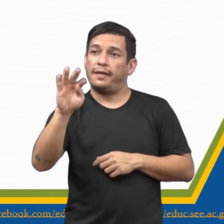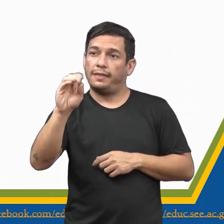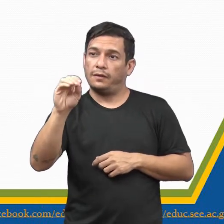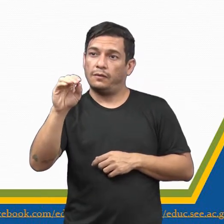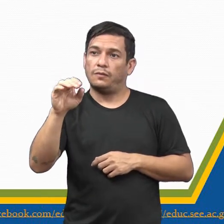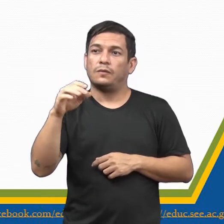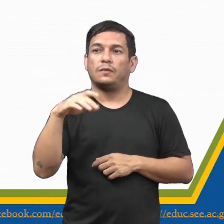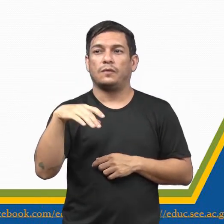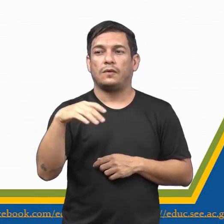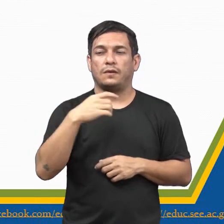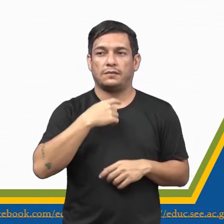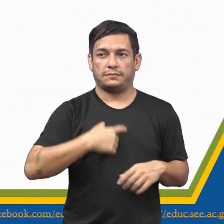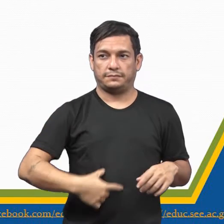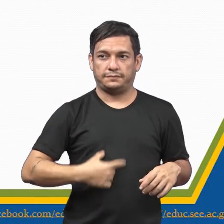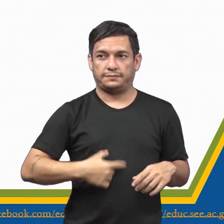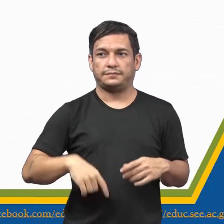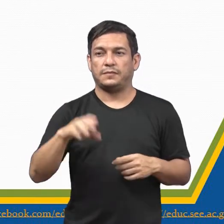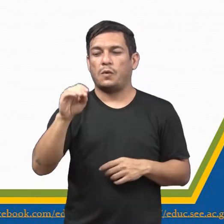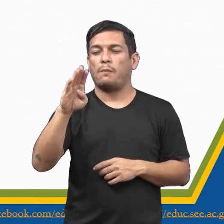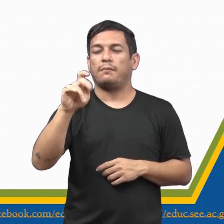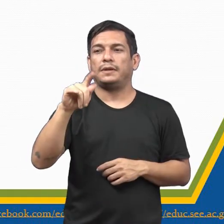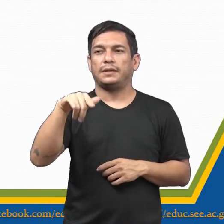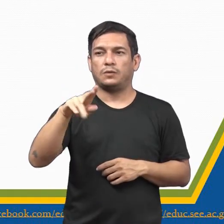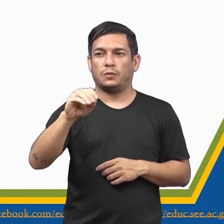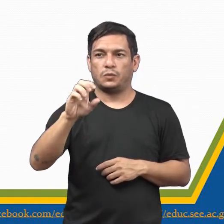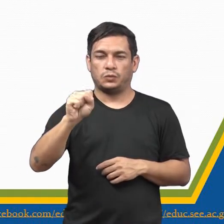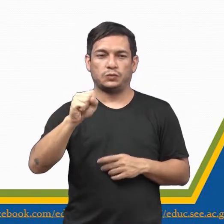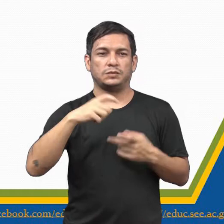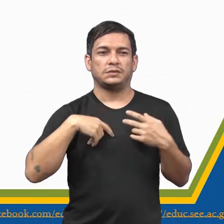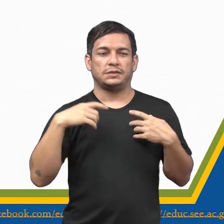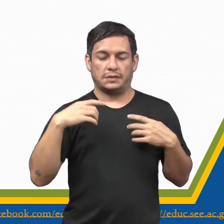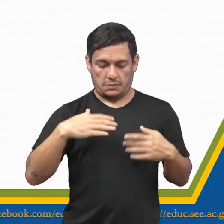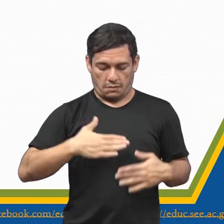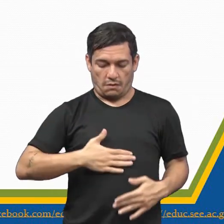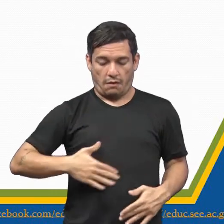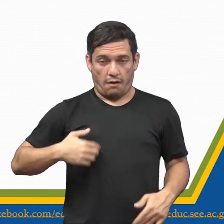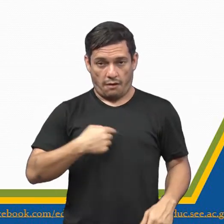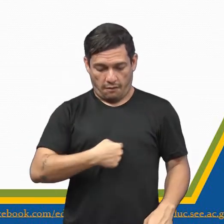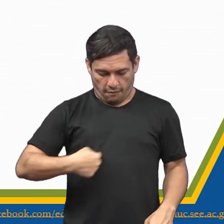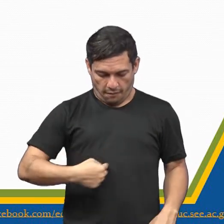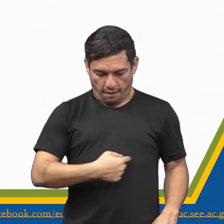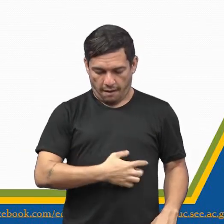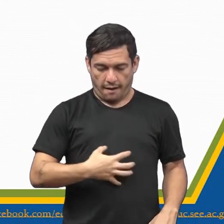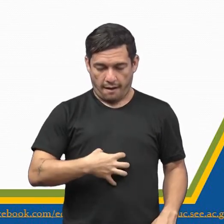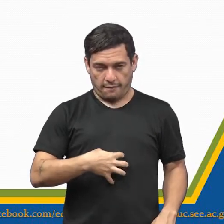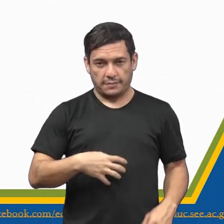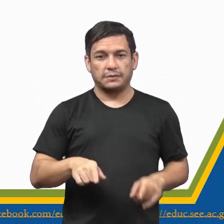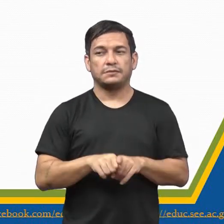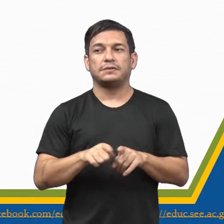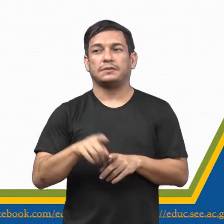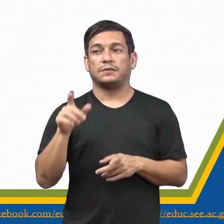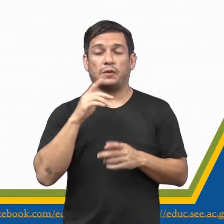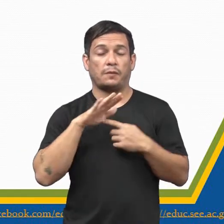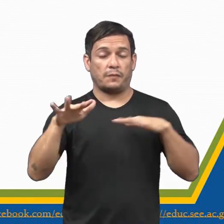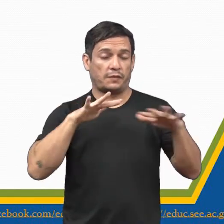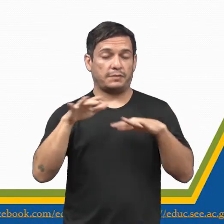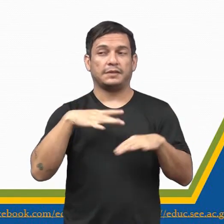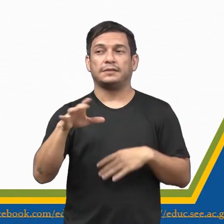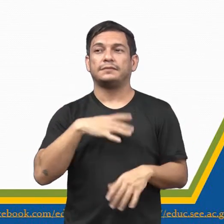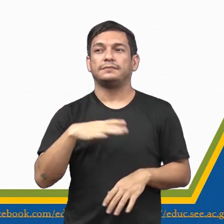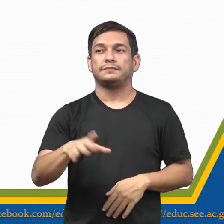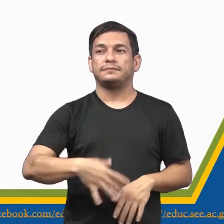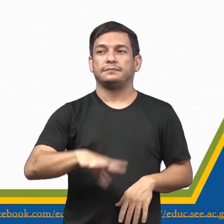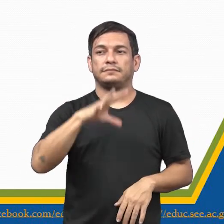os oblíquos, o transverso do abdômen. Já esse movimento que está aparecendo aí para vocês é a expiração, quando a